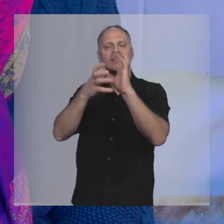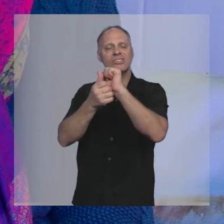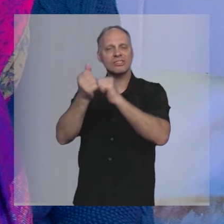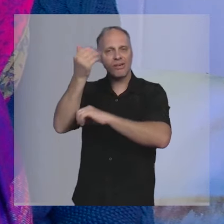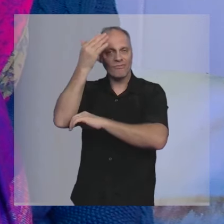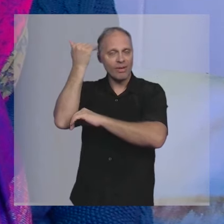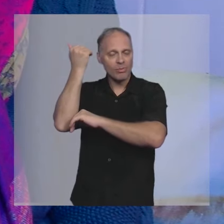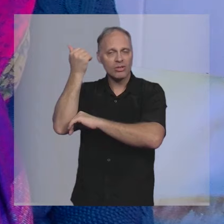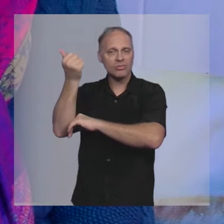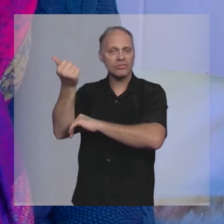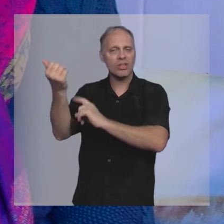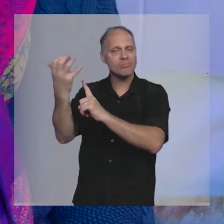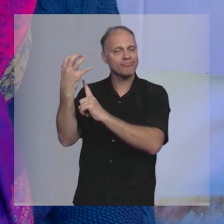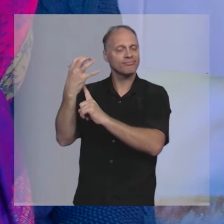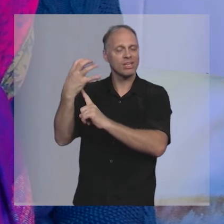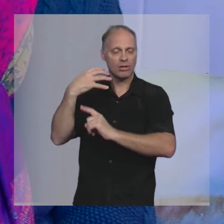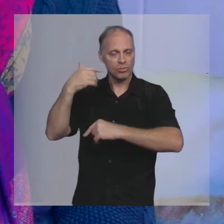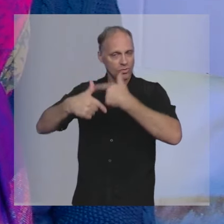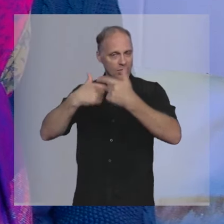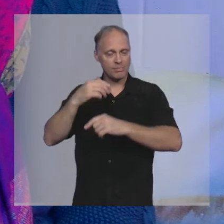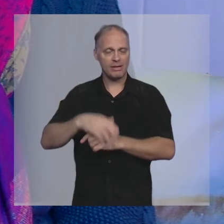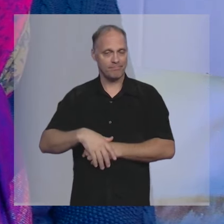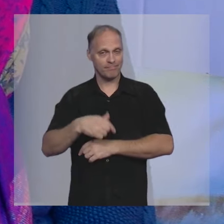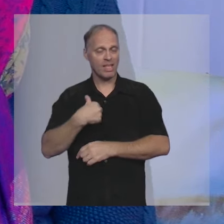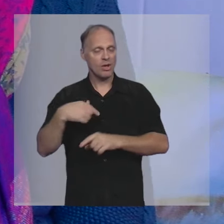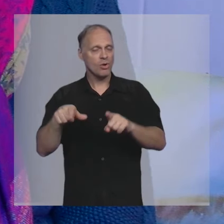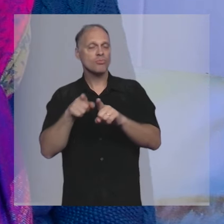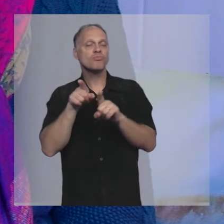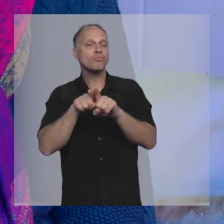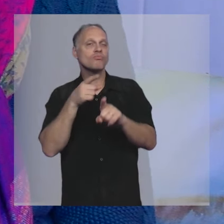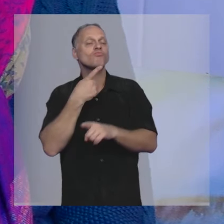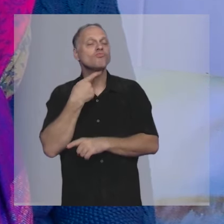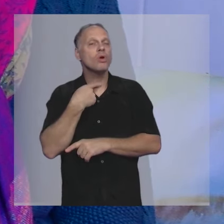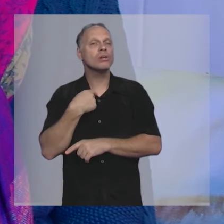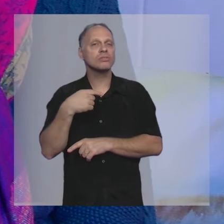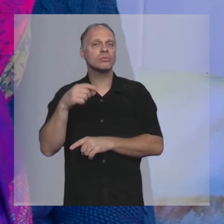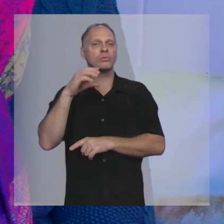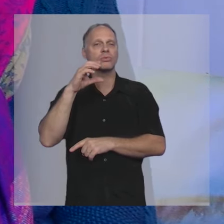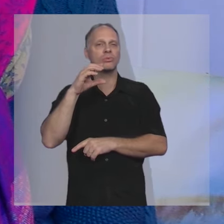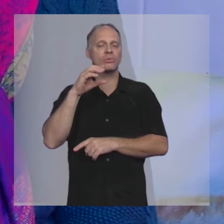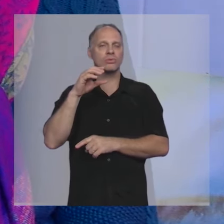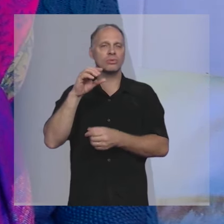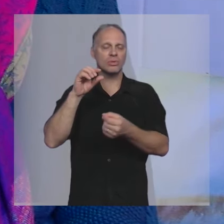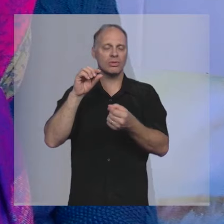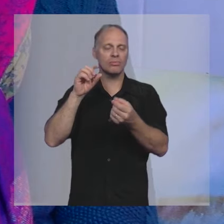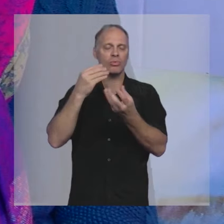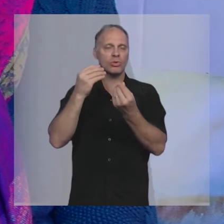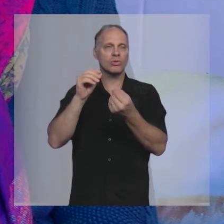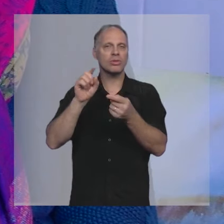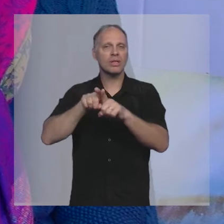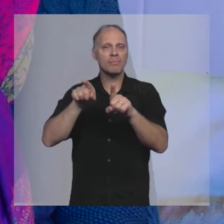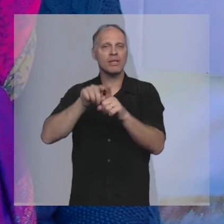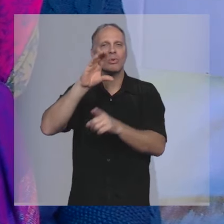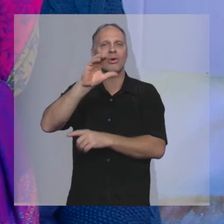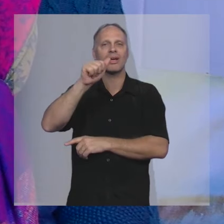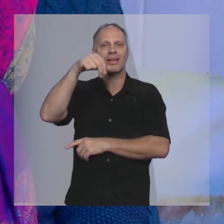além do Van Gogh? Eu gosto muito do Turner, que escreve